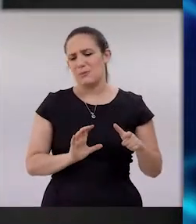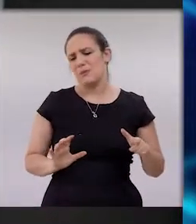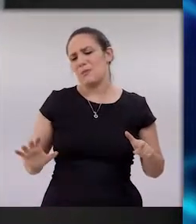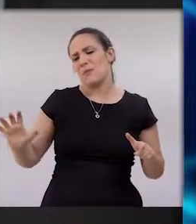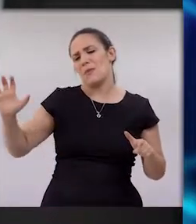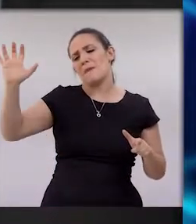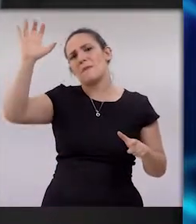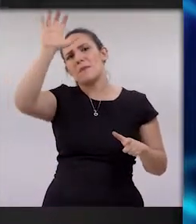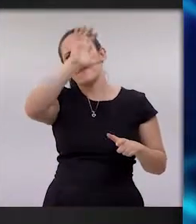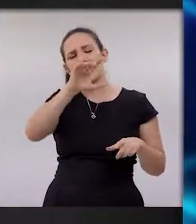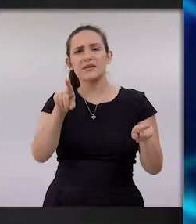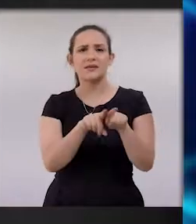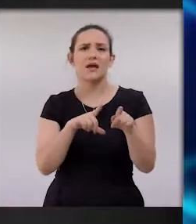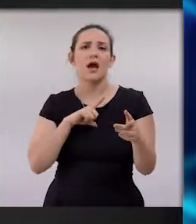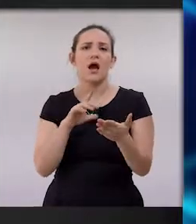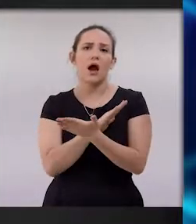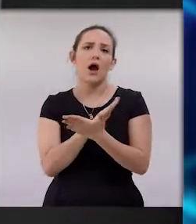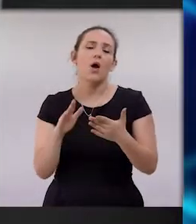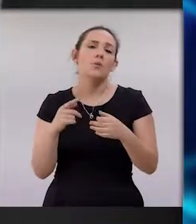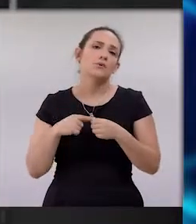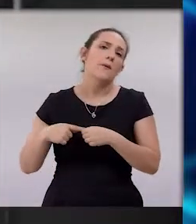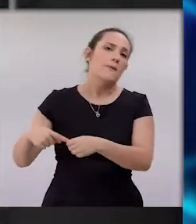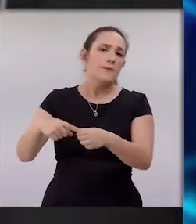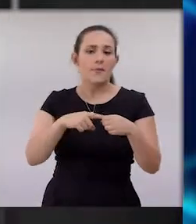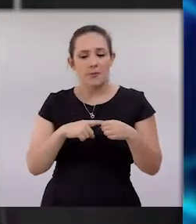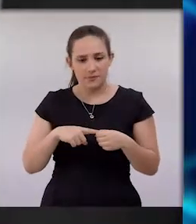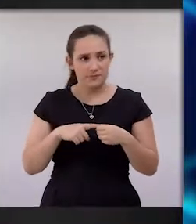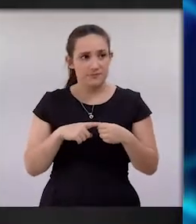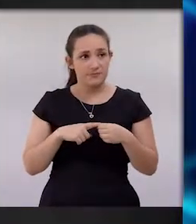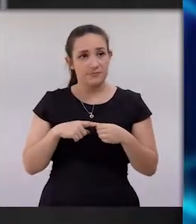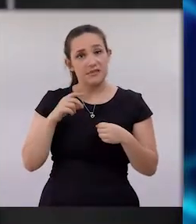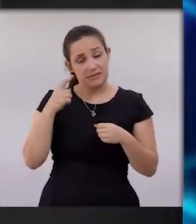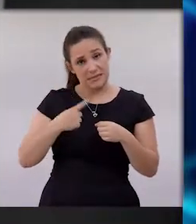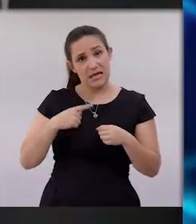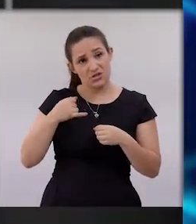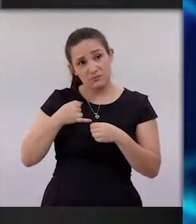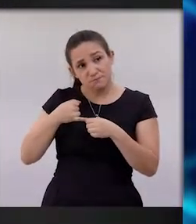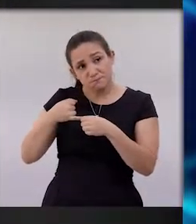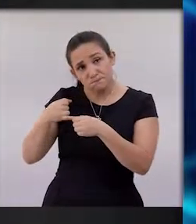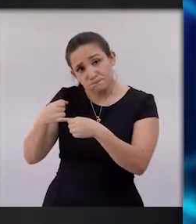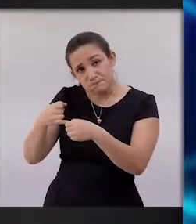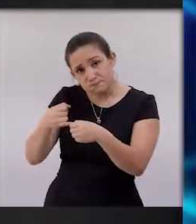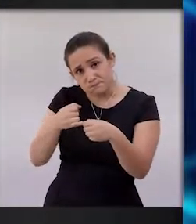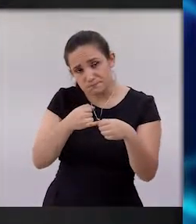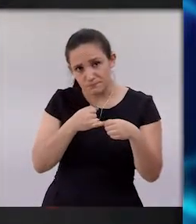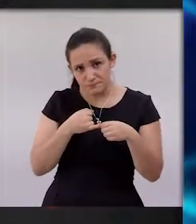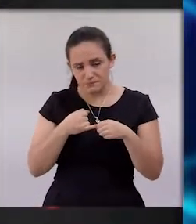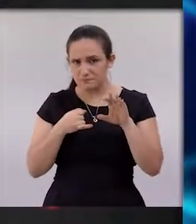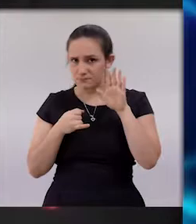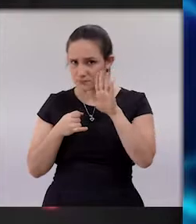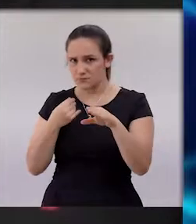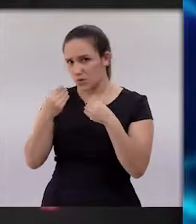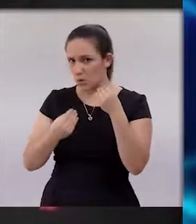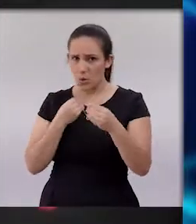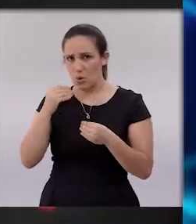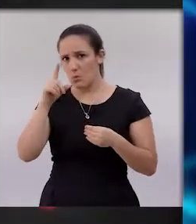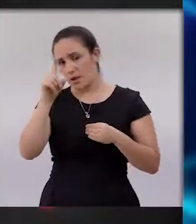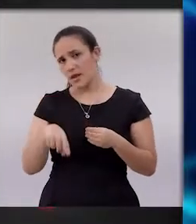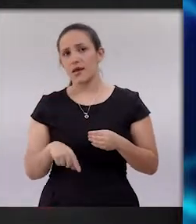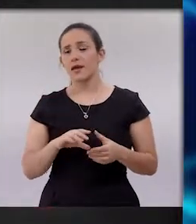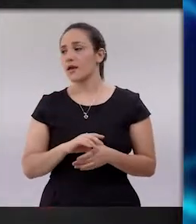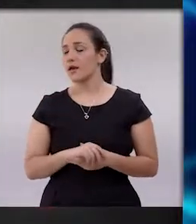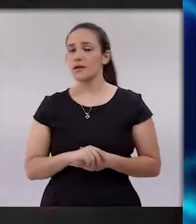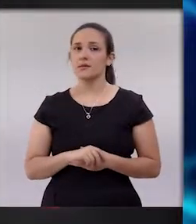As regiões, tem muitas regiões do interior, os prefeitos têm muita dificuldade em ter algumas especialidades, médicos especialistas, né?